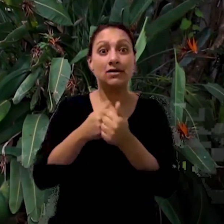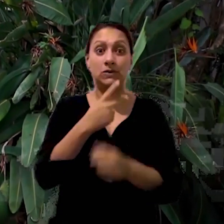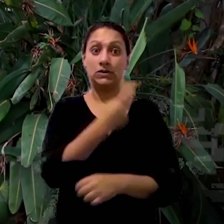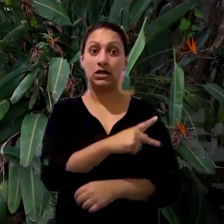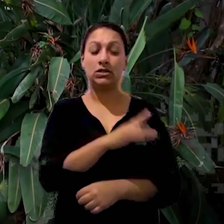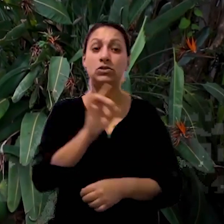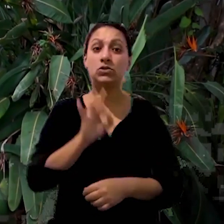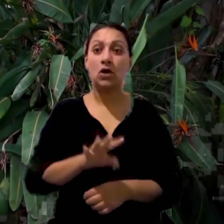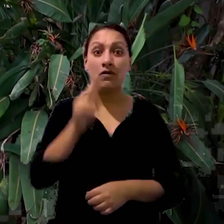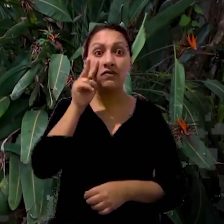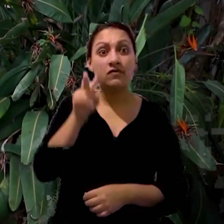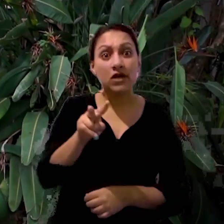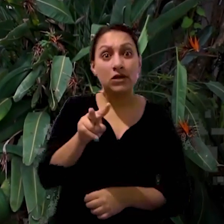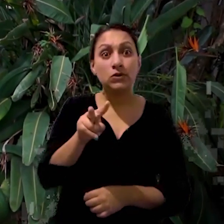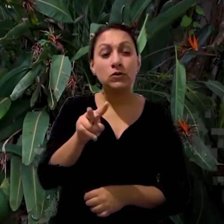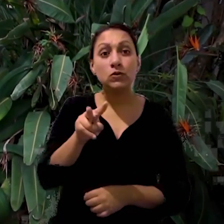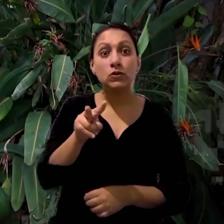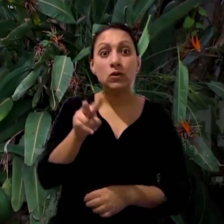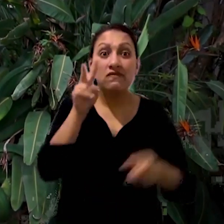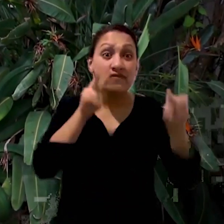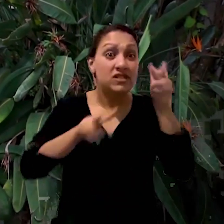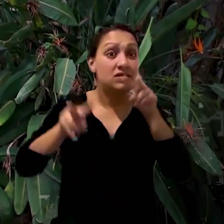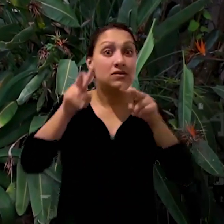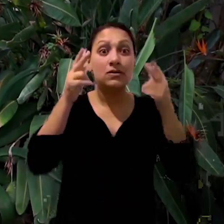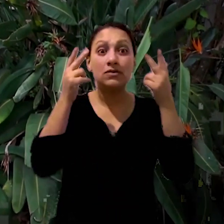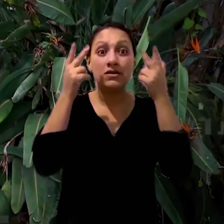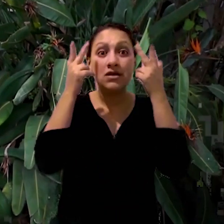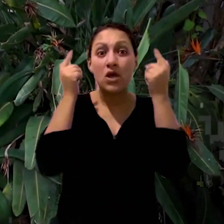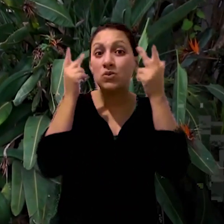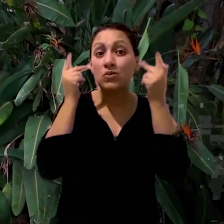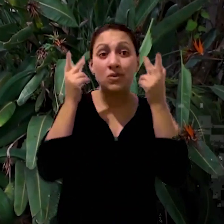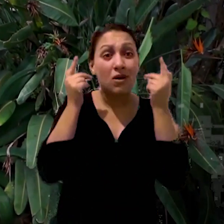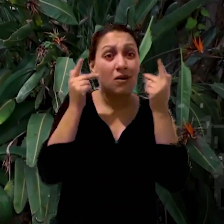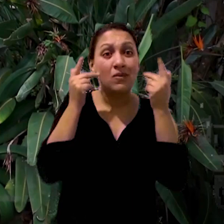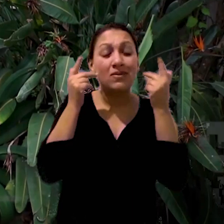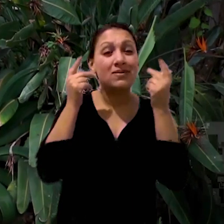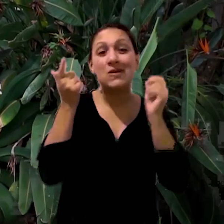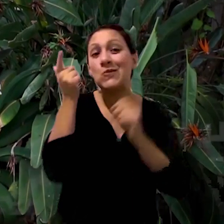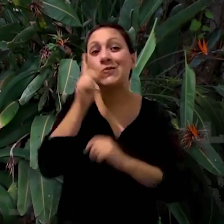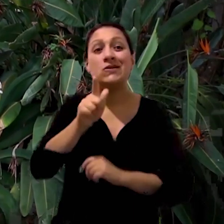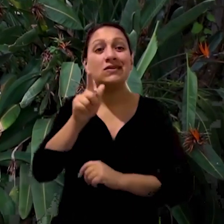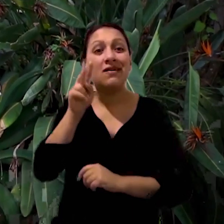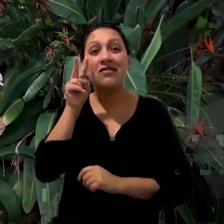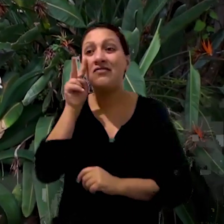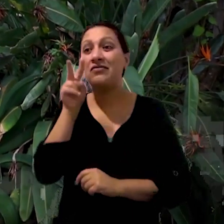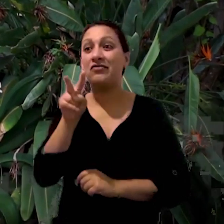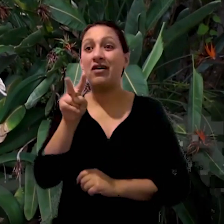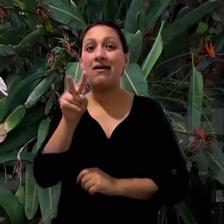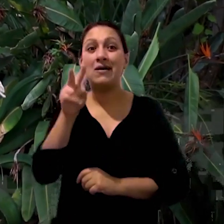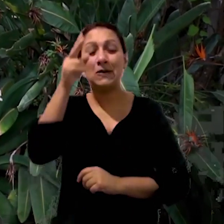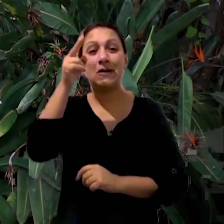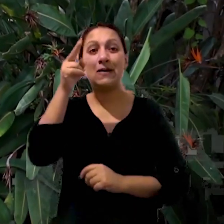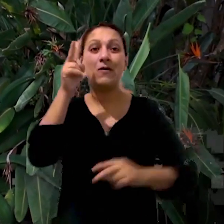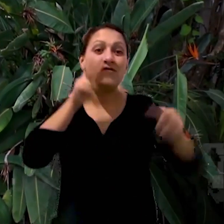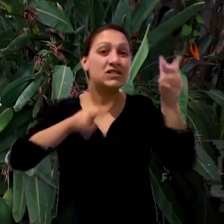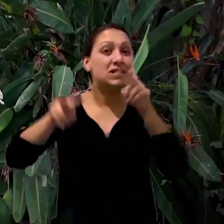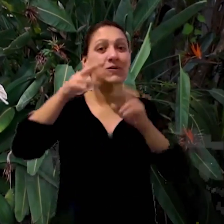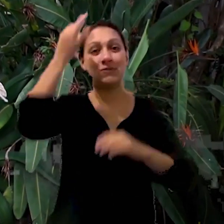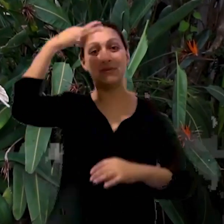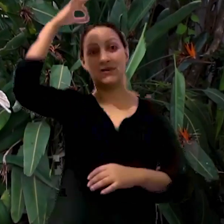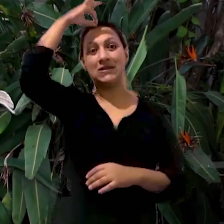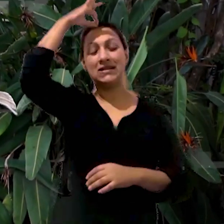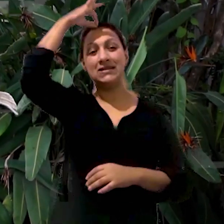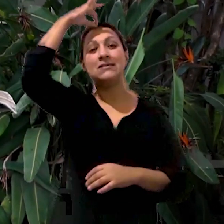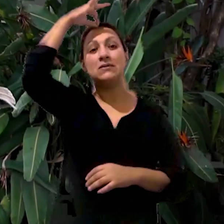somente com os olhos carnais. E não olhava com os olhos espirituais e não conseguia ver o exército celestial